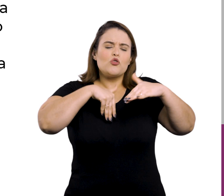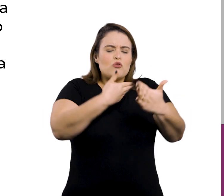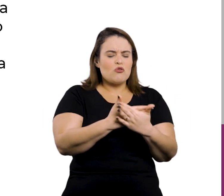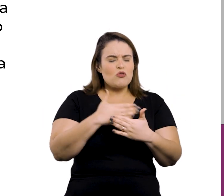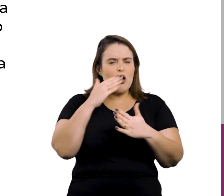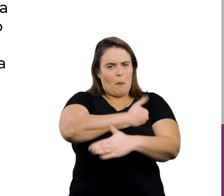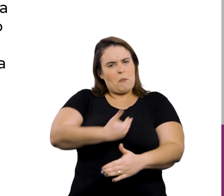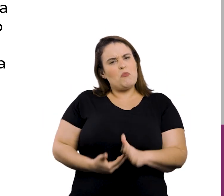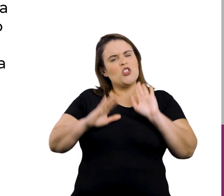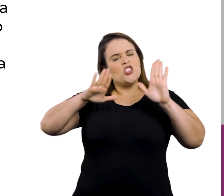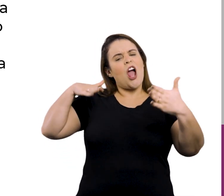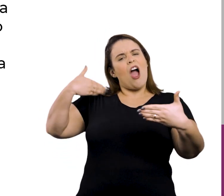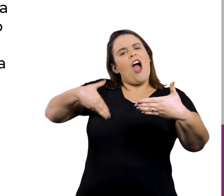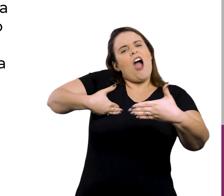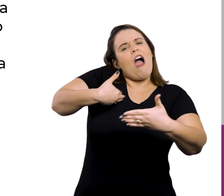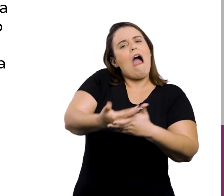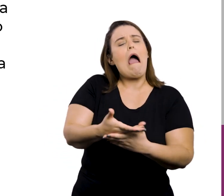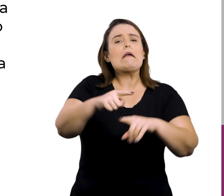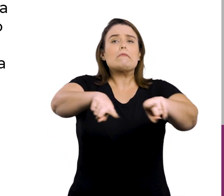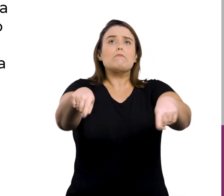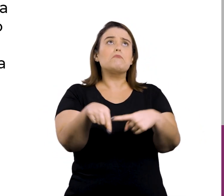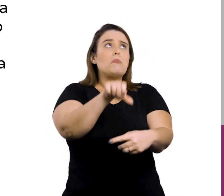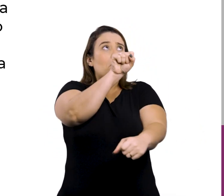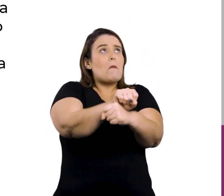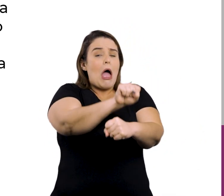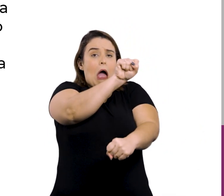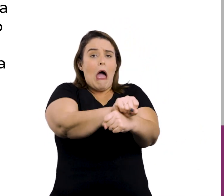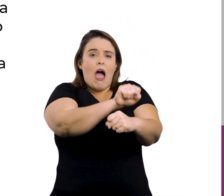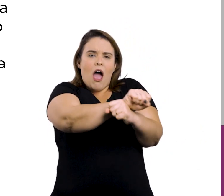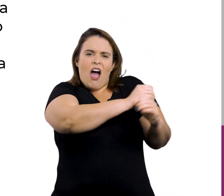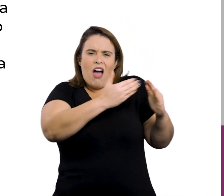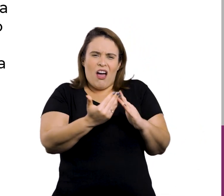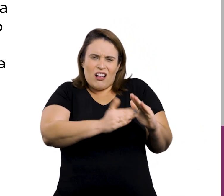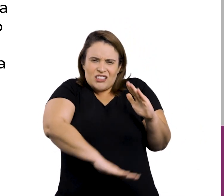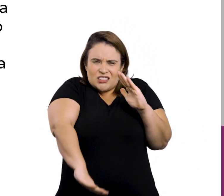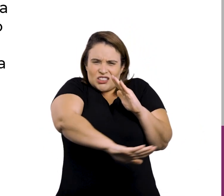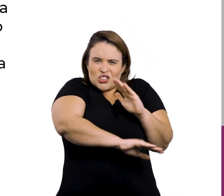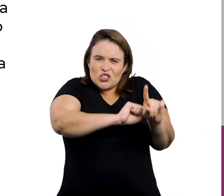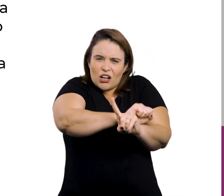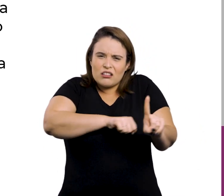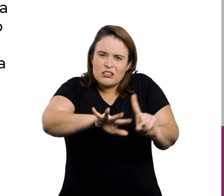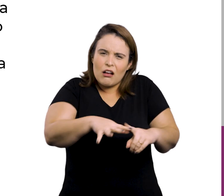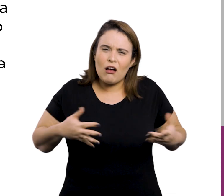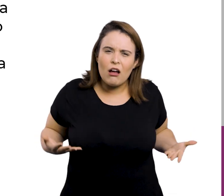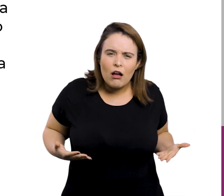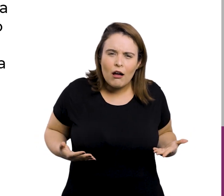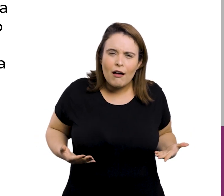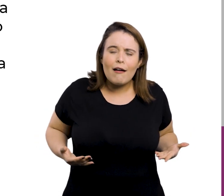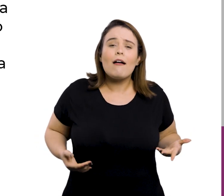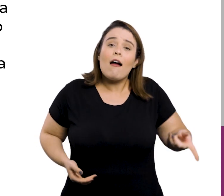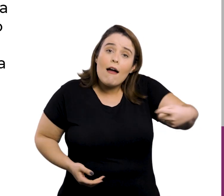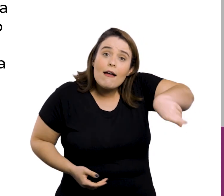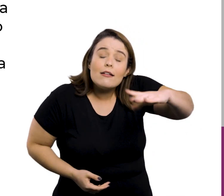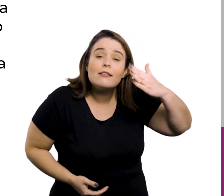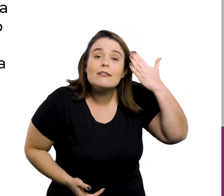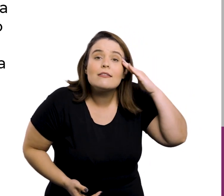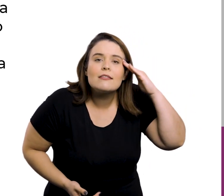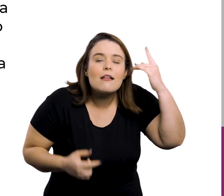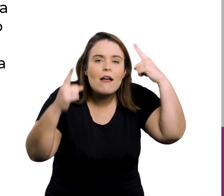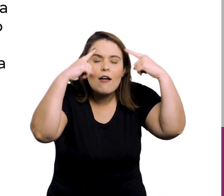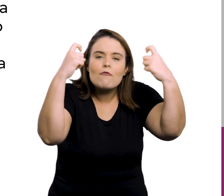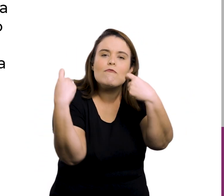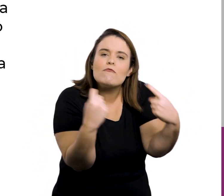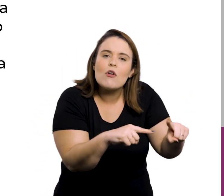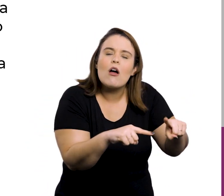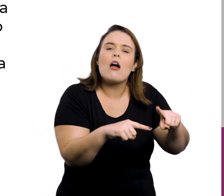alternativas para uma escola pública que há muito tempo vem sendo tratada como sala de espera da marginalização social.